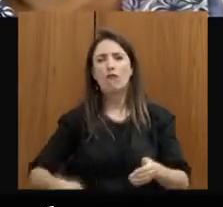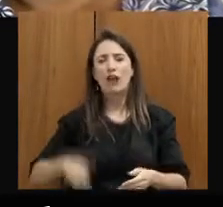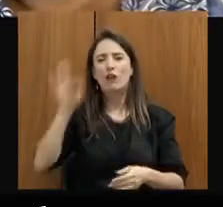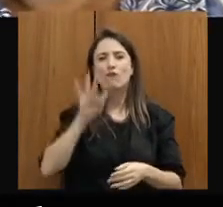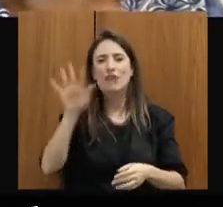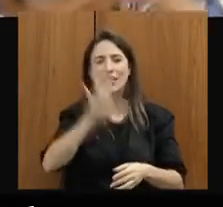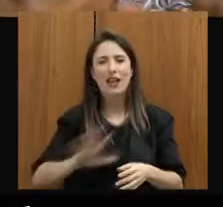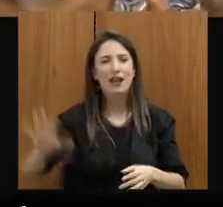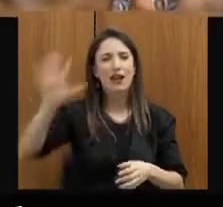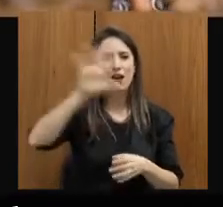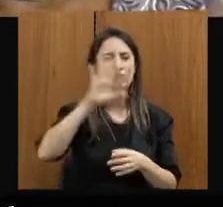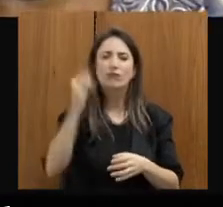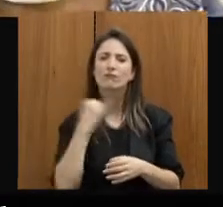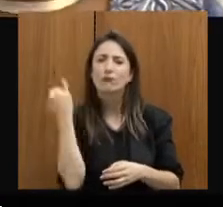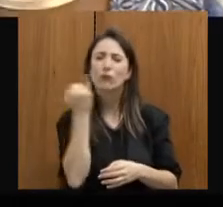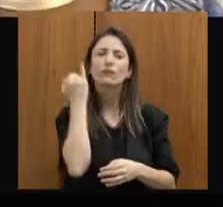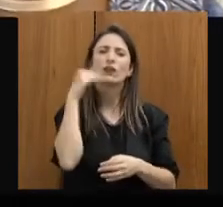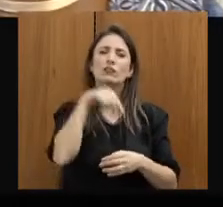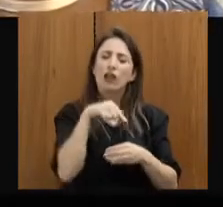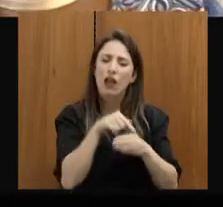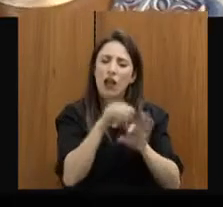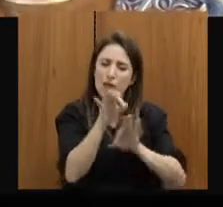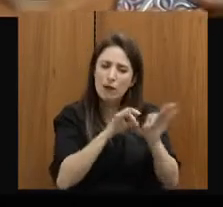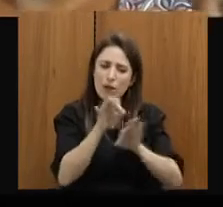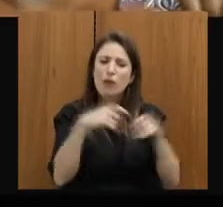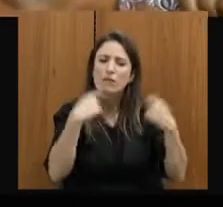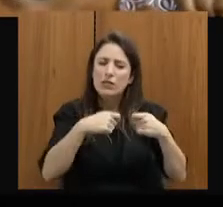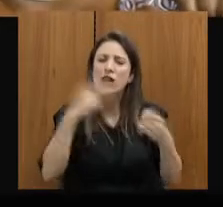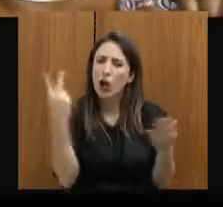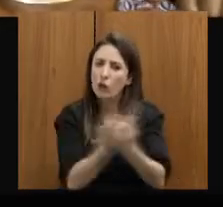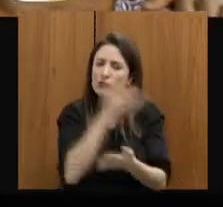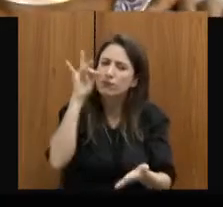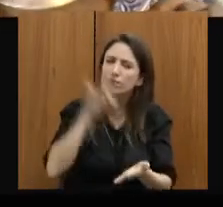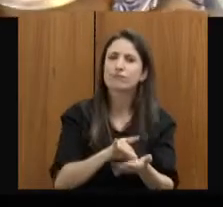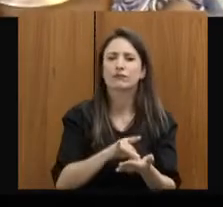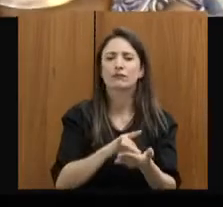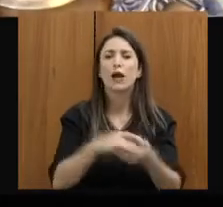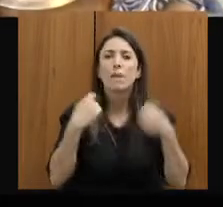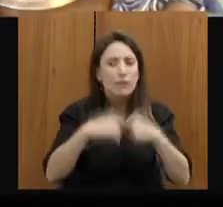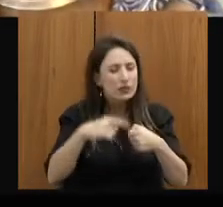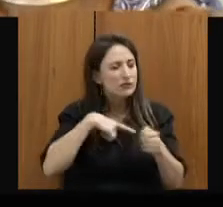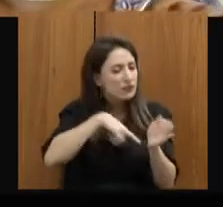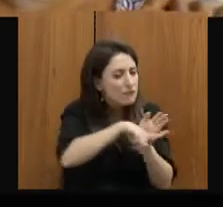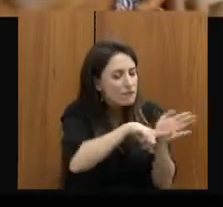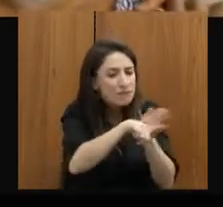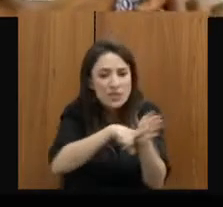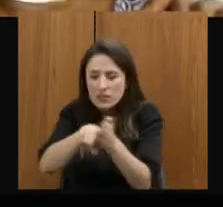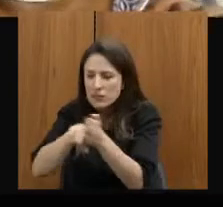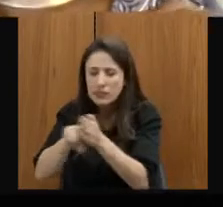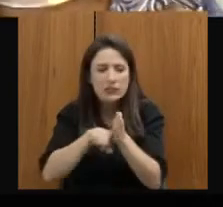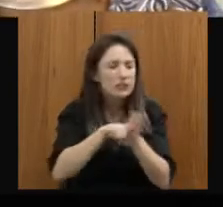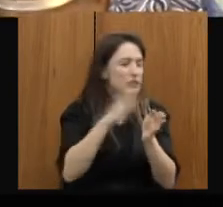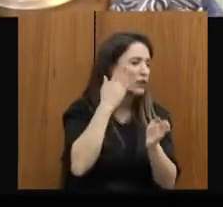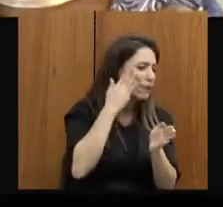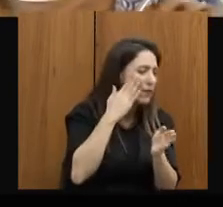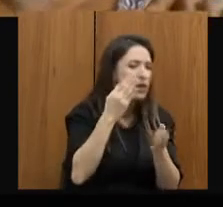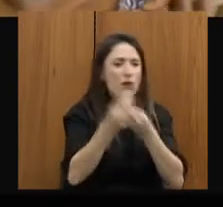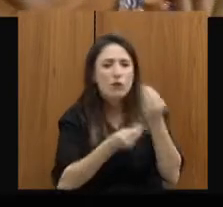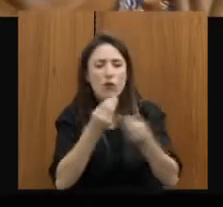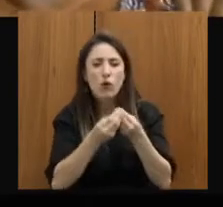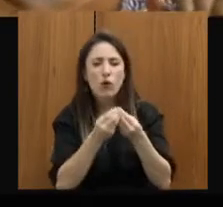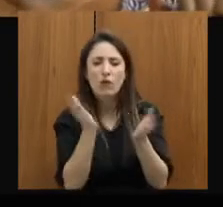considerar essas ações simples e concretas elas tem que ter metafísica ela tem que ter metas financeiras